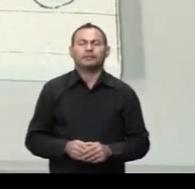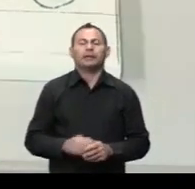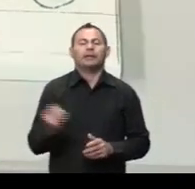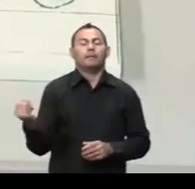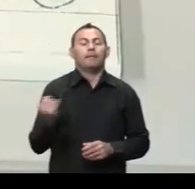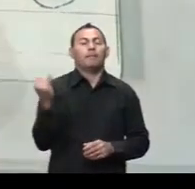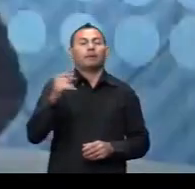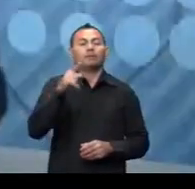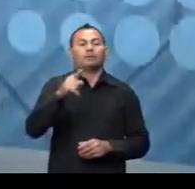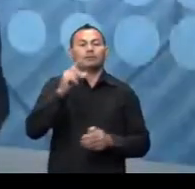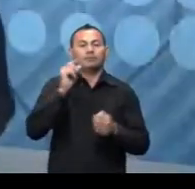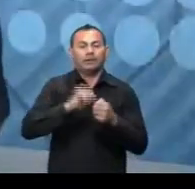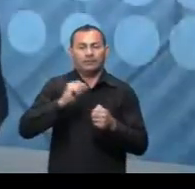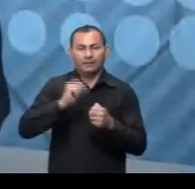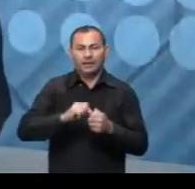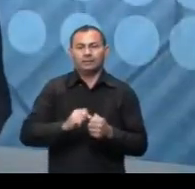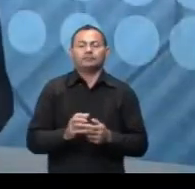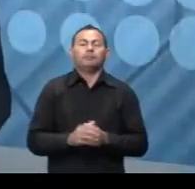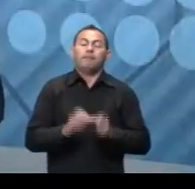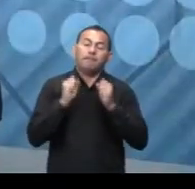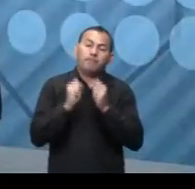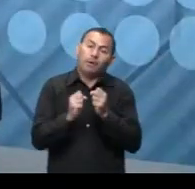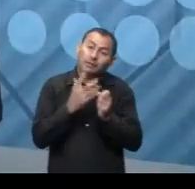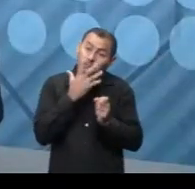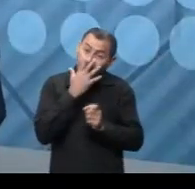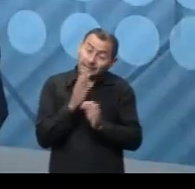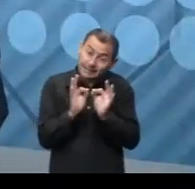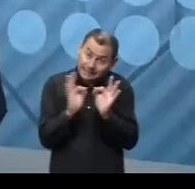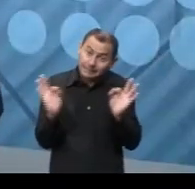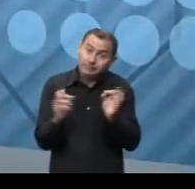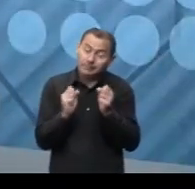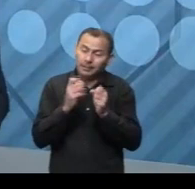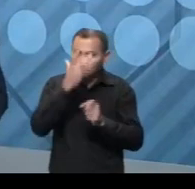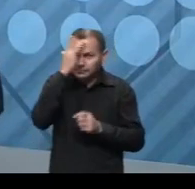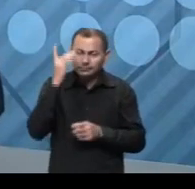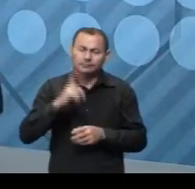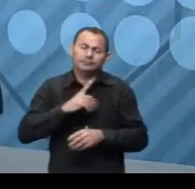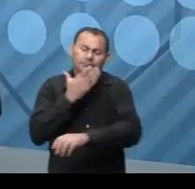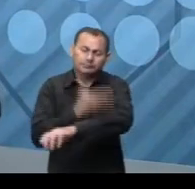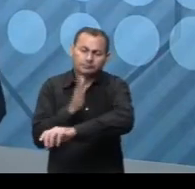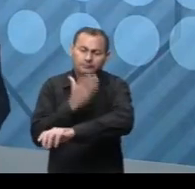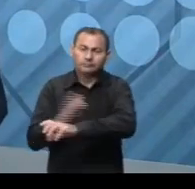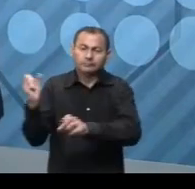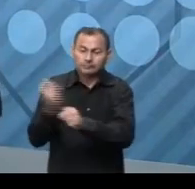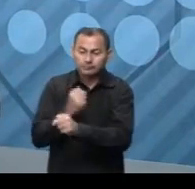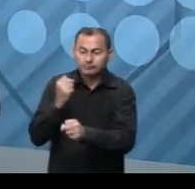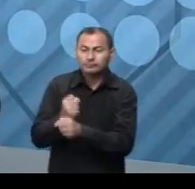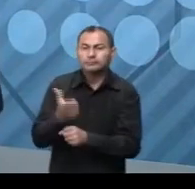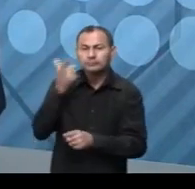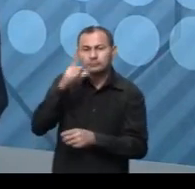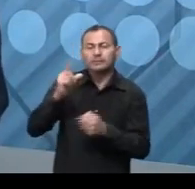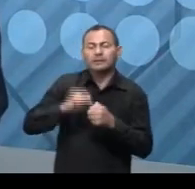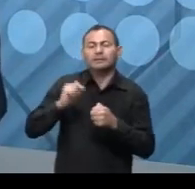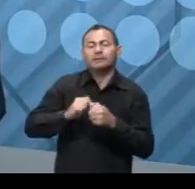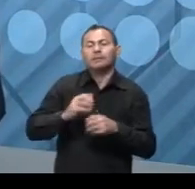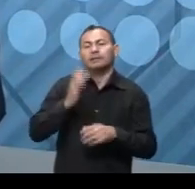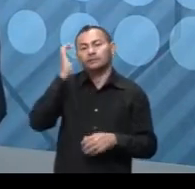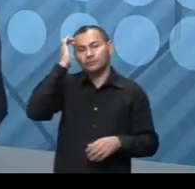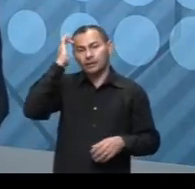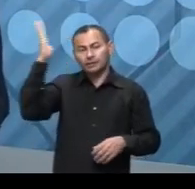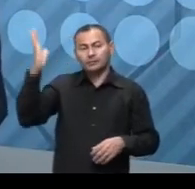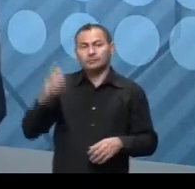é muito importante que você faça isso, pode parecer simples, tá? O pessoal que já tem mais prática de obra vai conseguir fazer mais